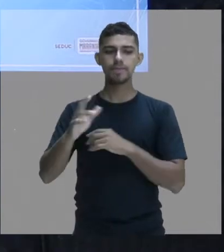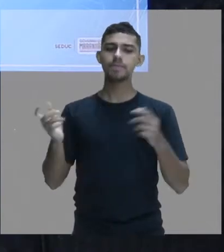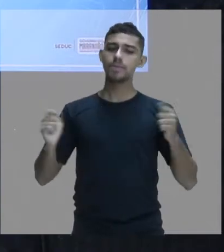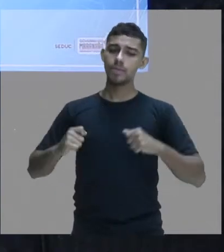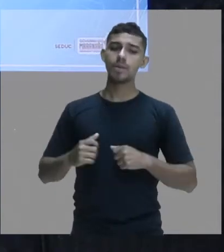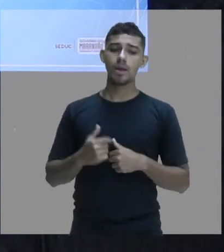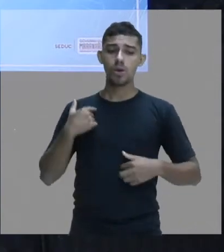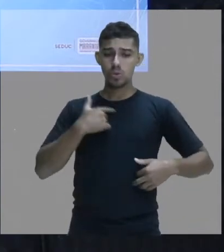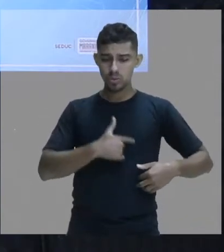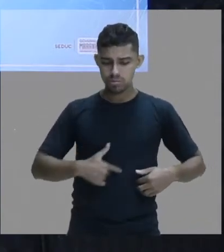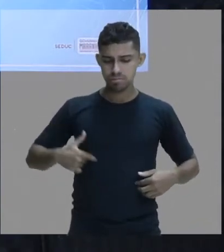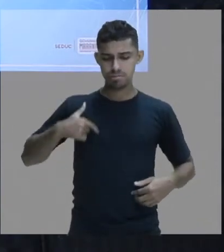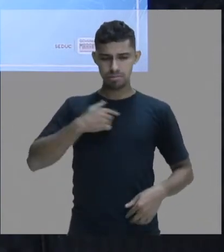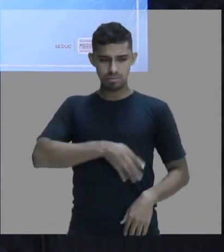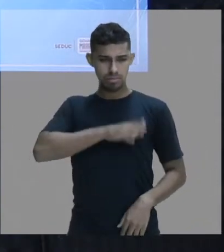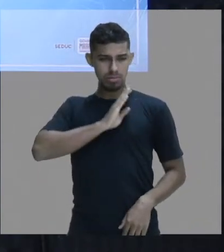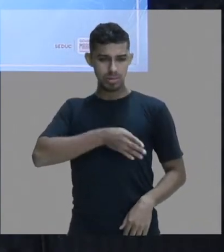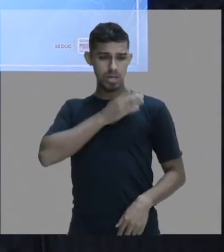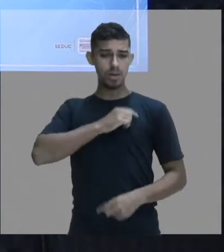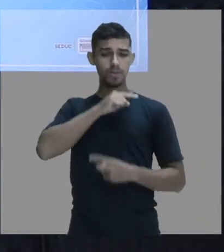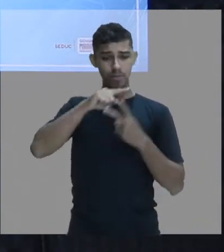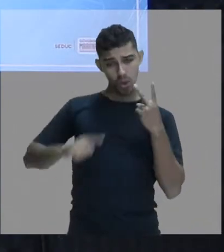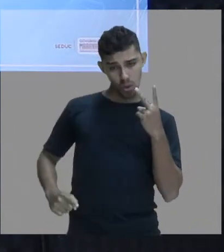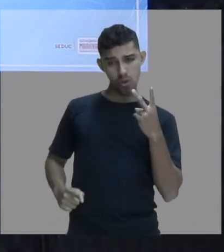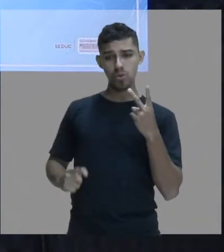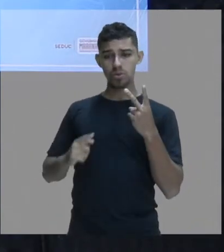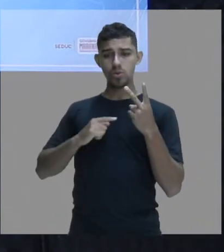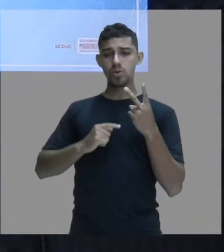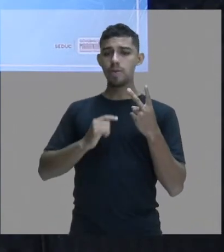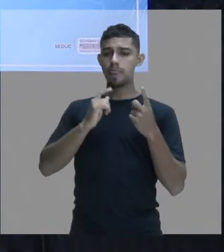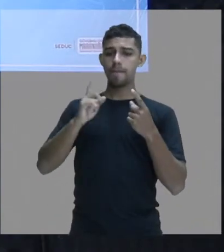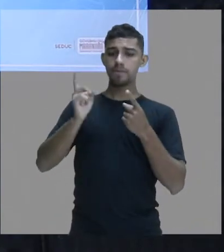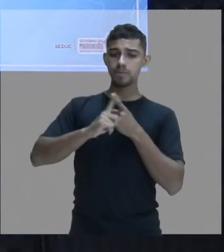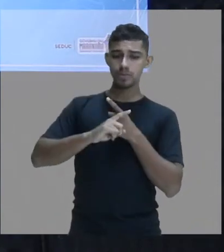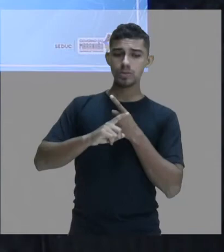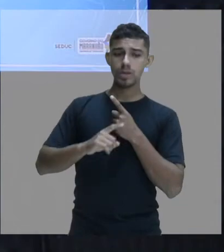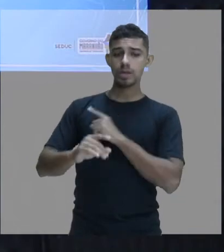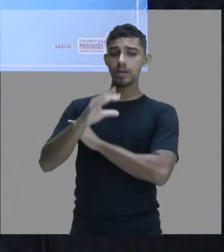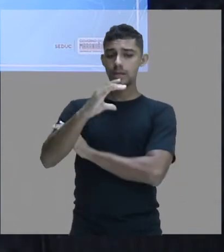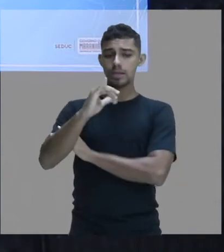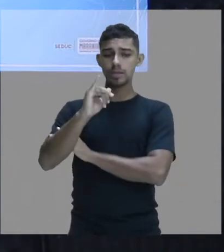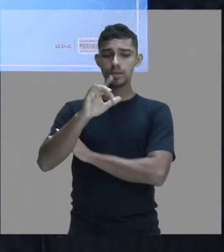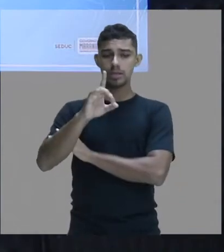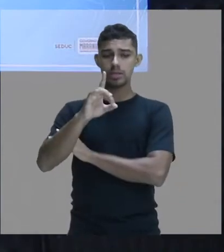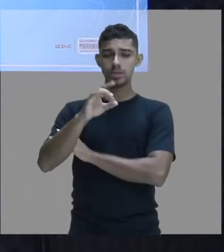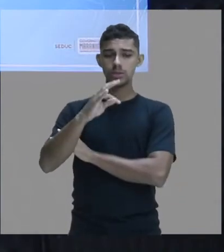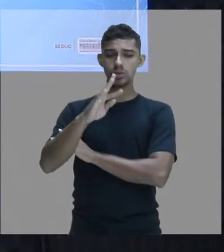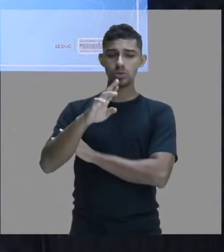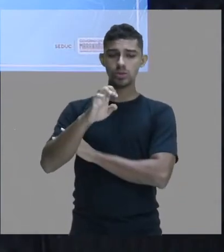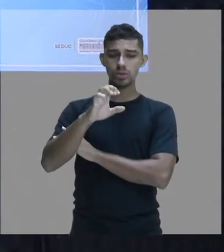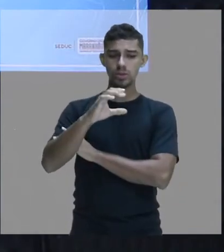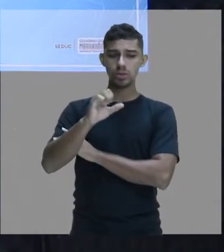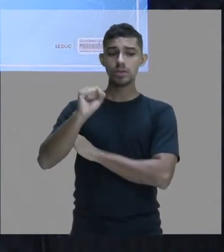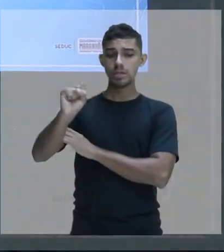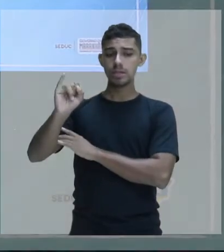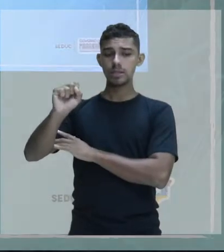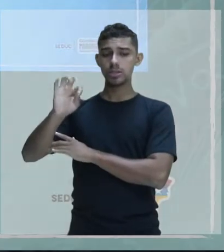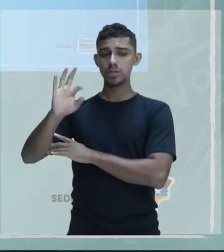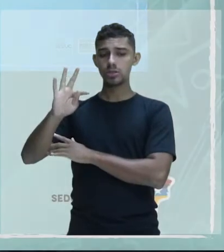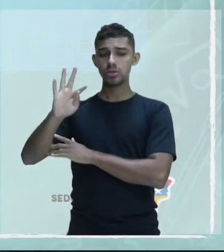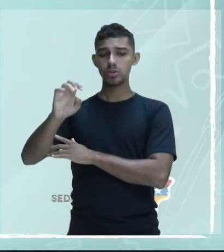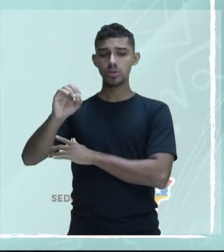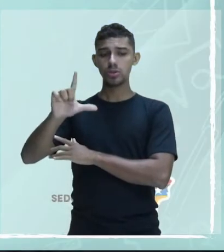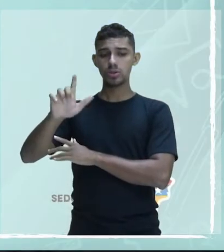O ciclo cardíaco. Existem dois movimentos que o coração faz, que é o da sístole e o da diástole, tá certo?